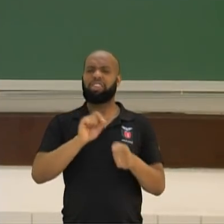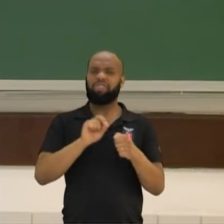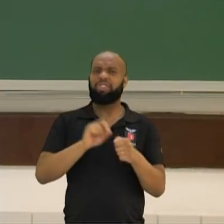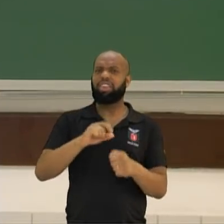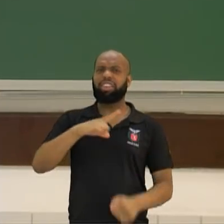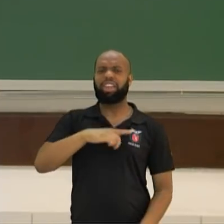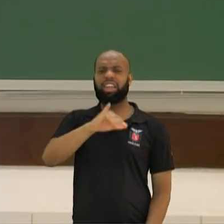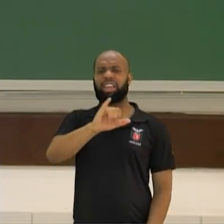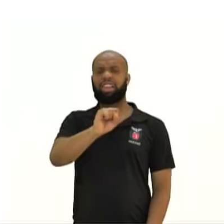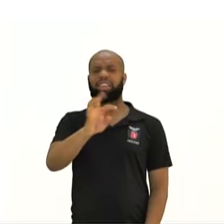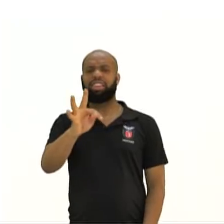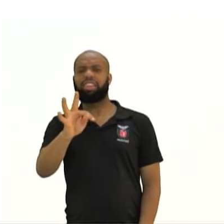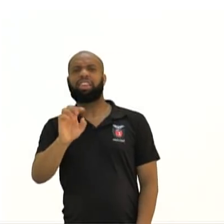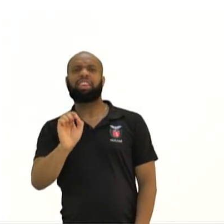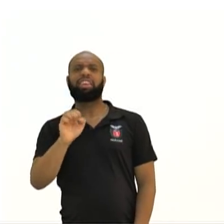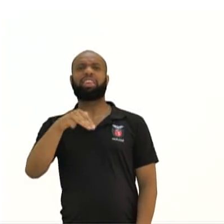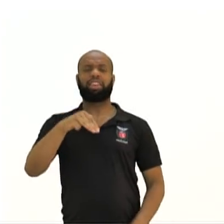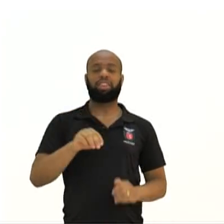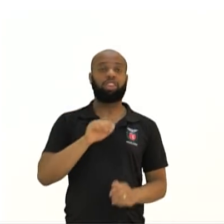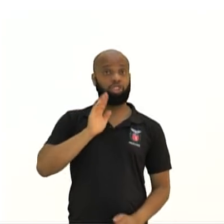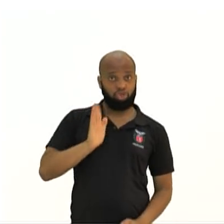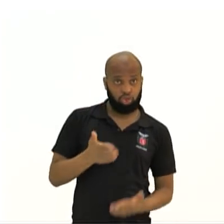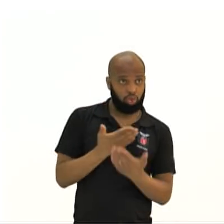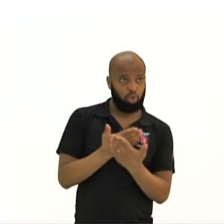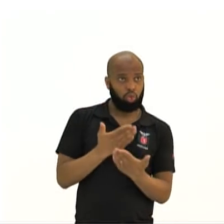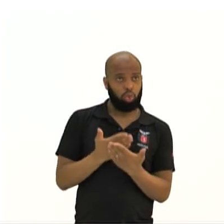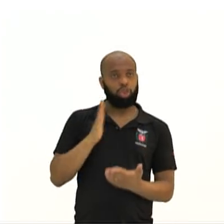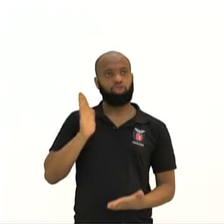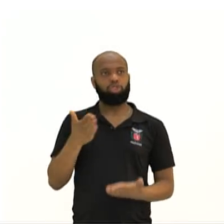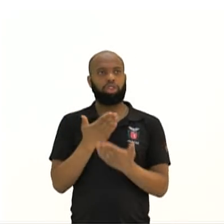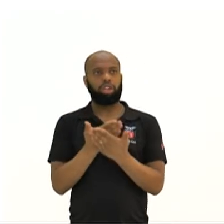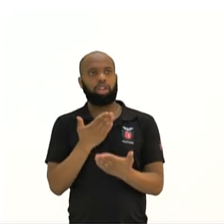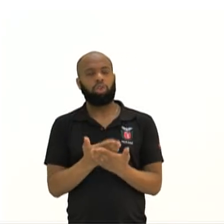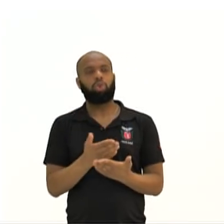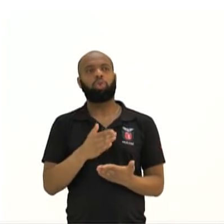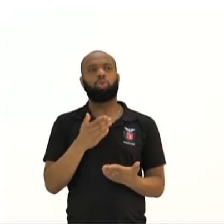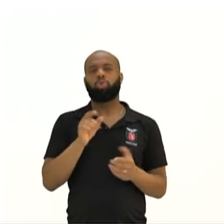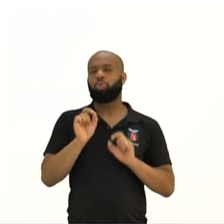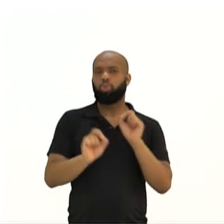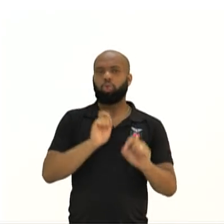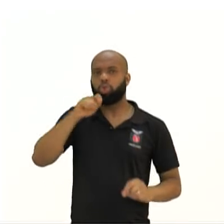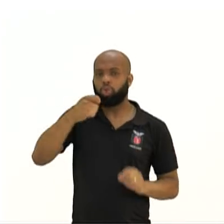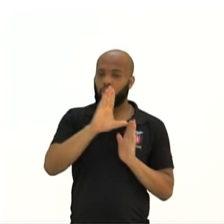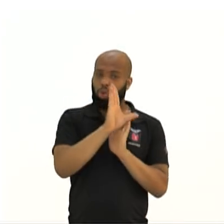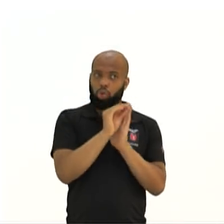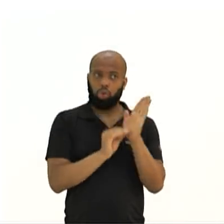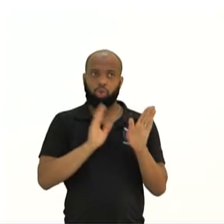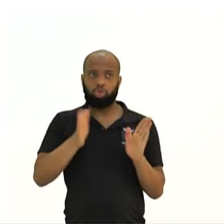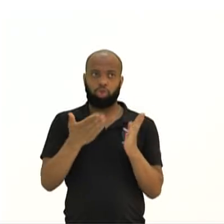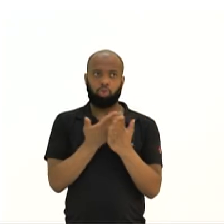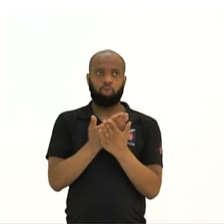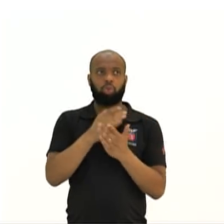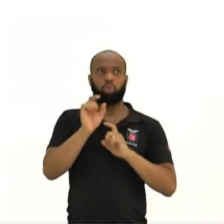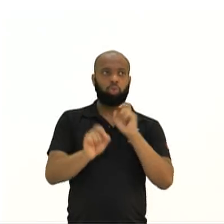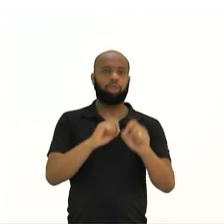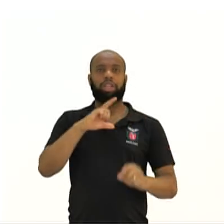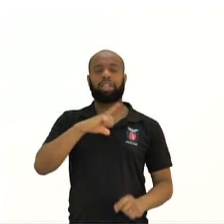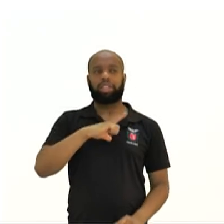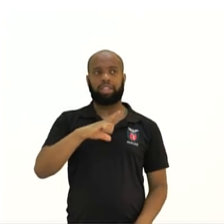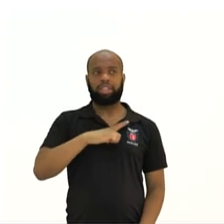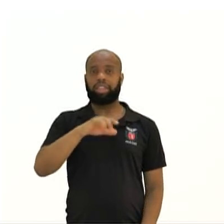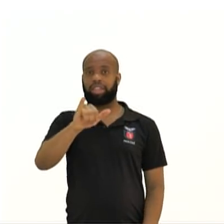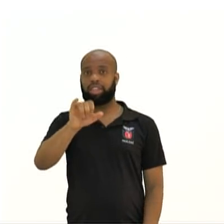dessas ISTs? Então, a gente viu nas nossas aulas, quando a gente falou, né, desse conteúdo aí, que